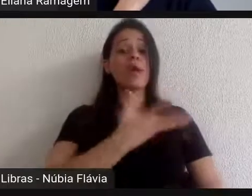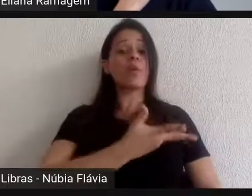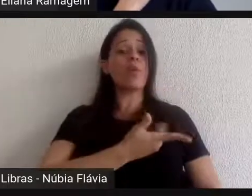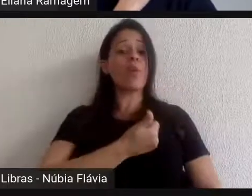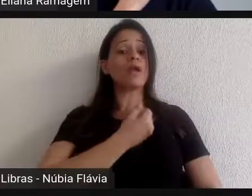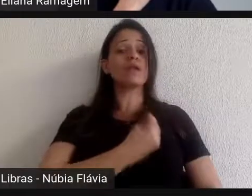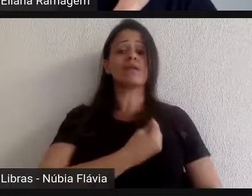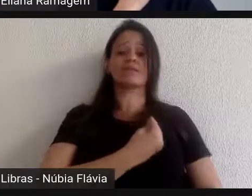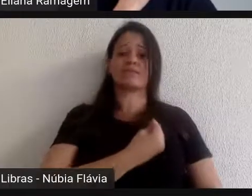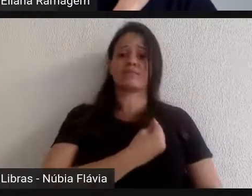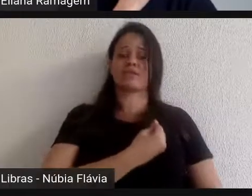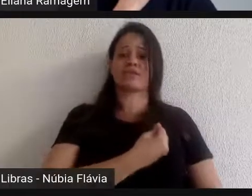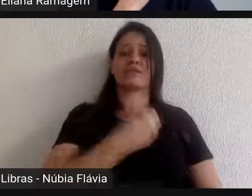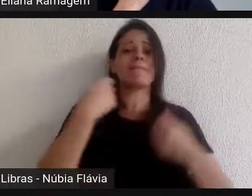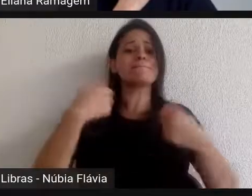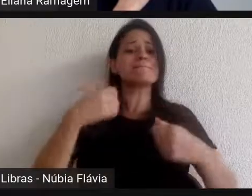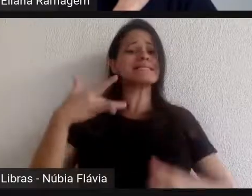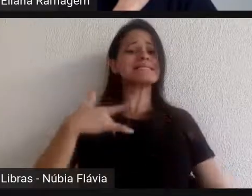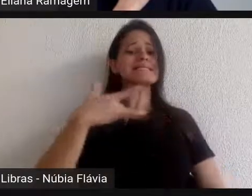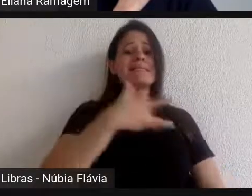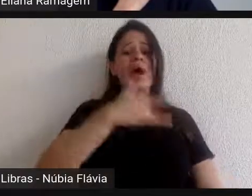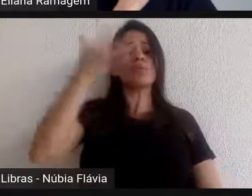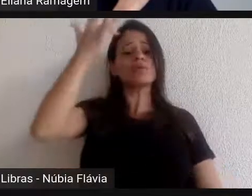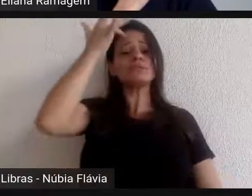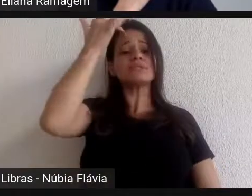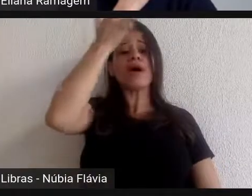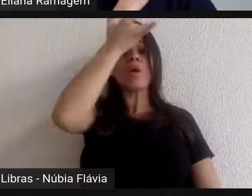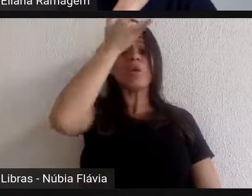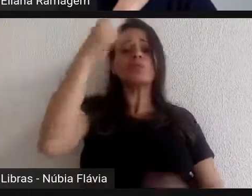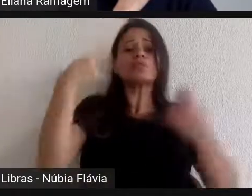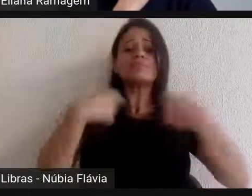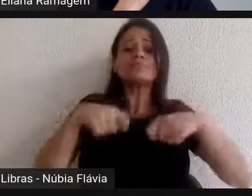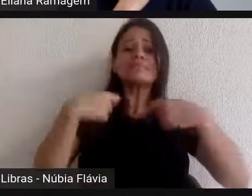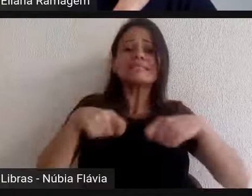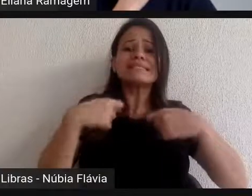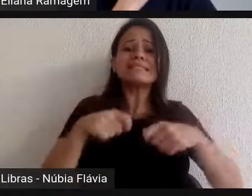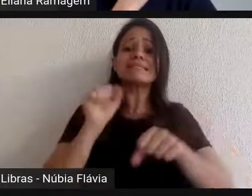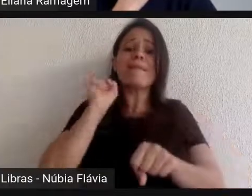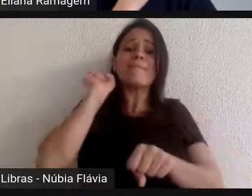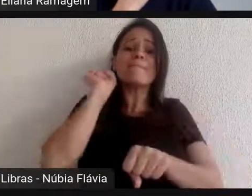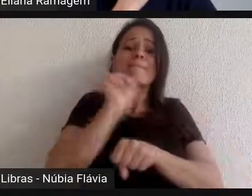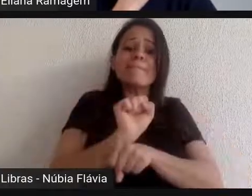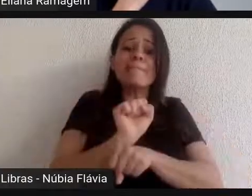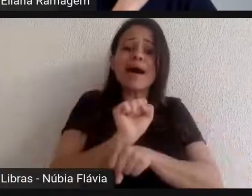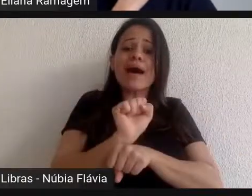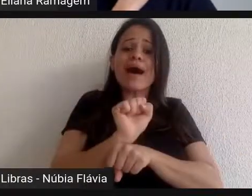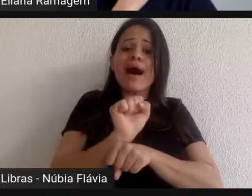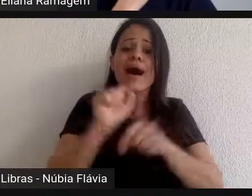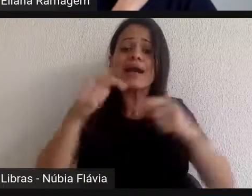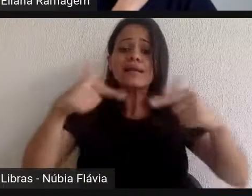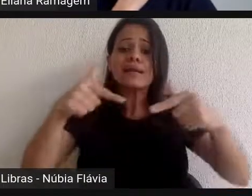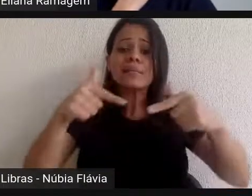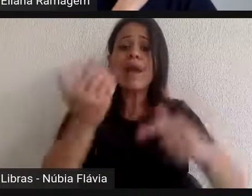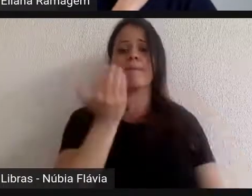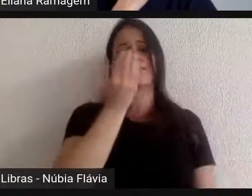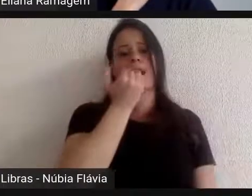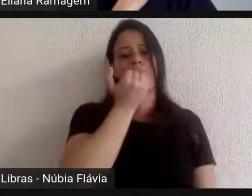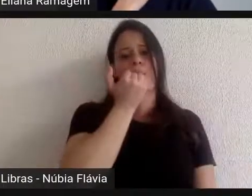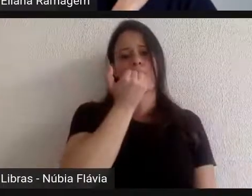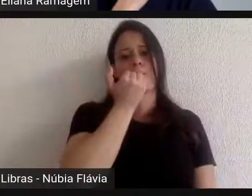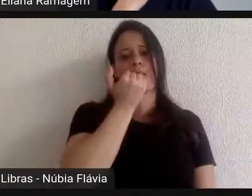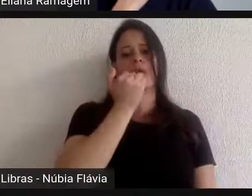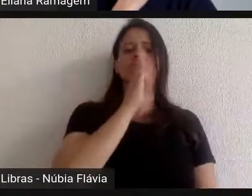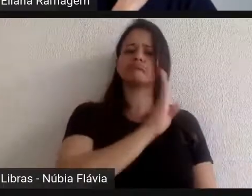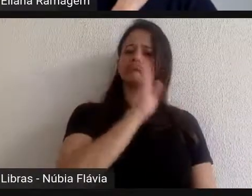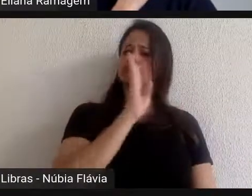saúde mental, a gente precisa de pausas e a gente precisa dividir, né, as nossas tarefas ao longo do dia,